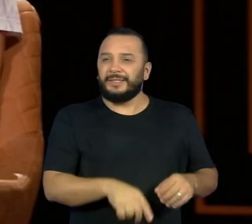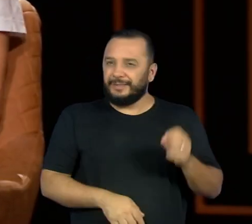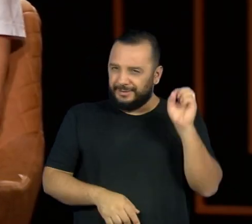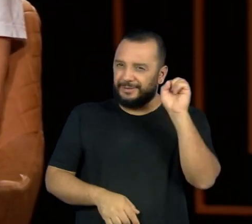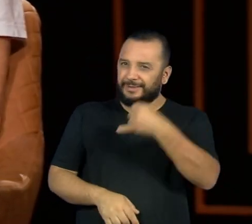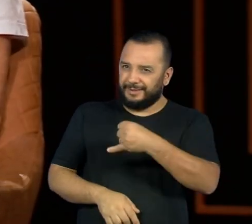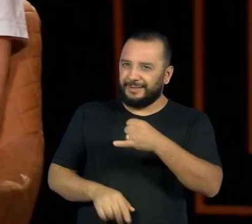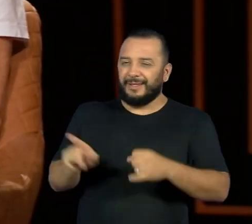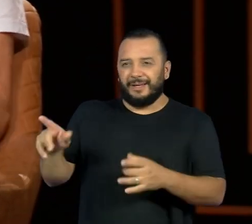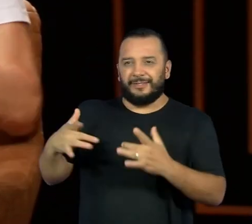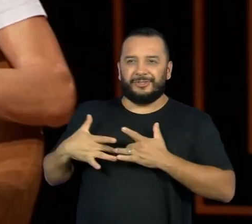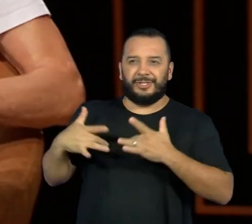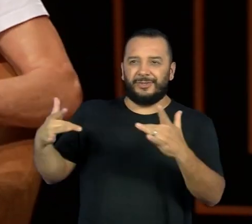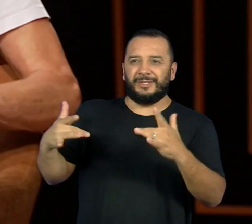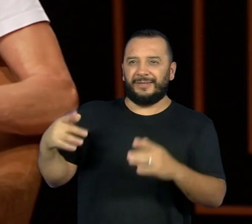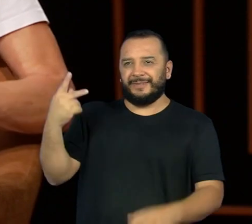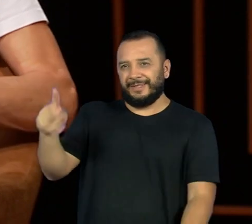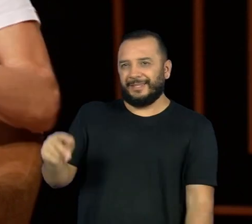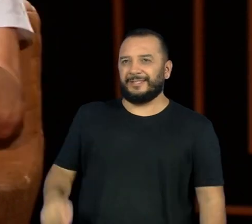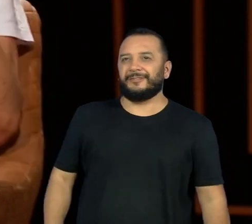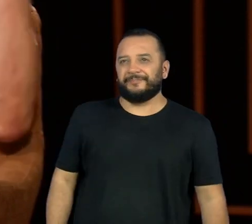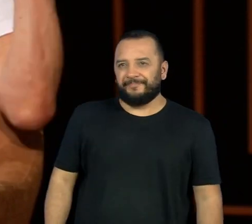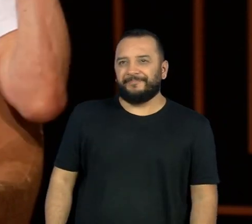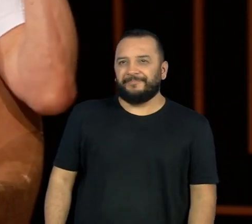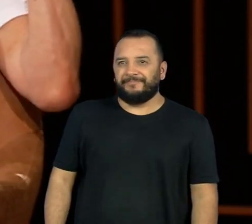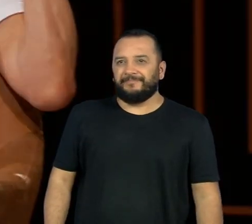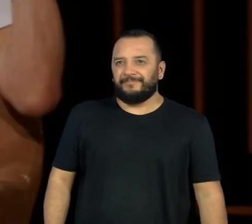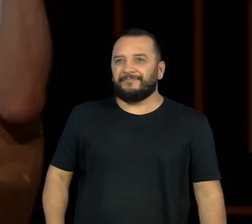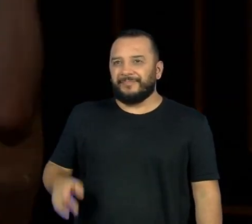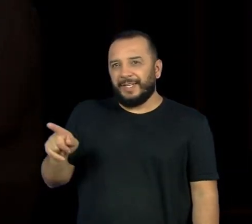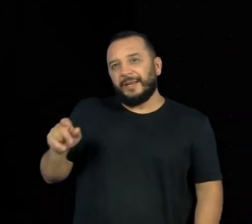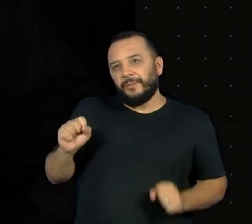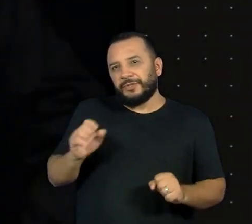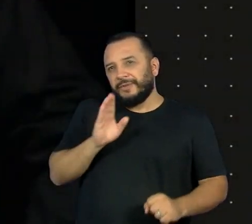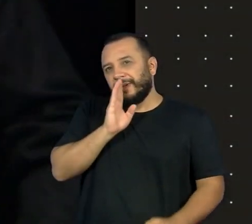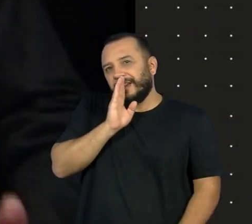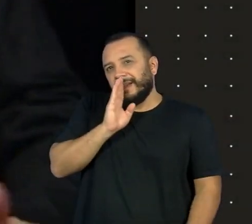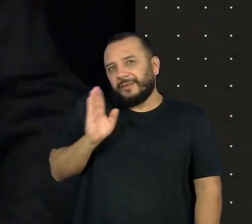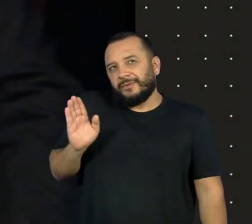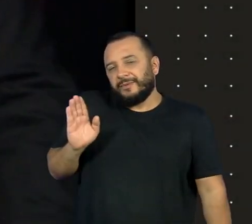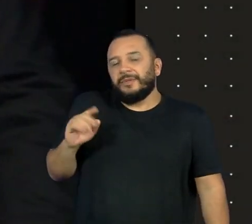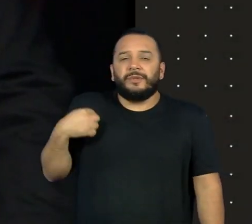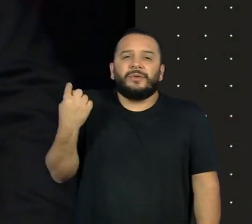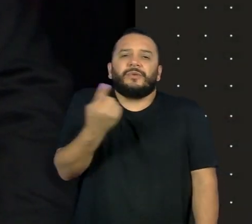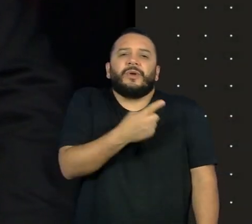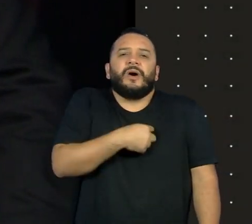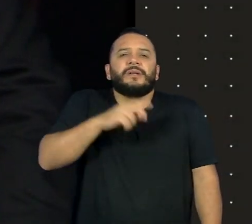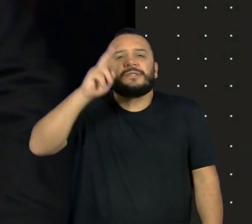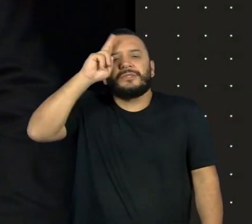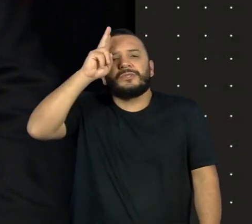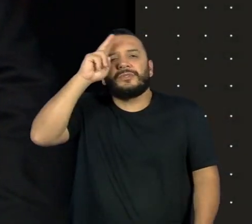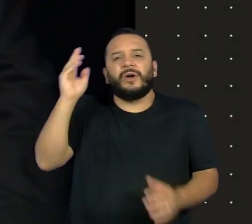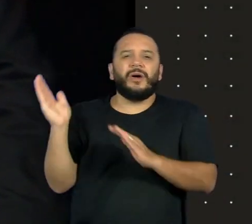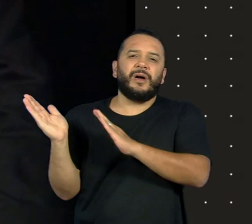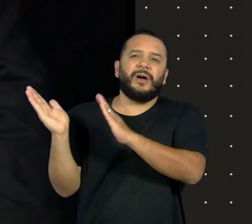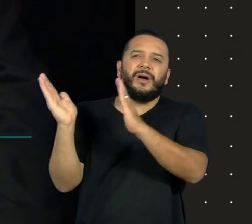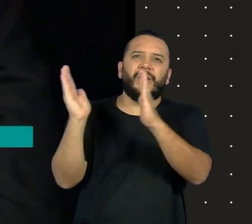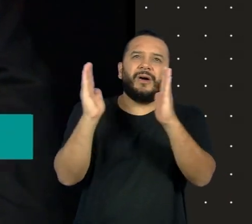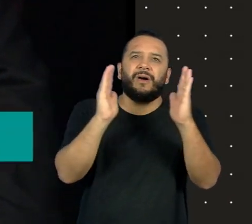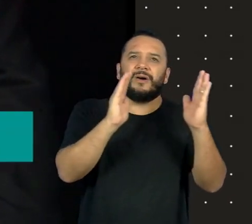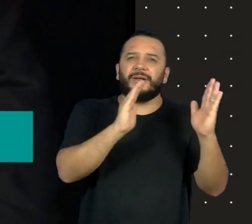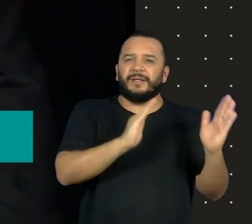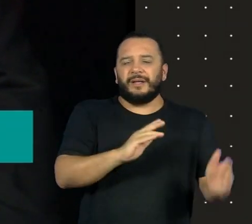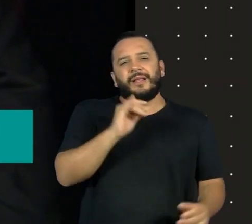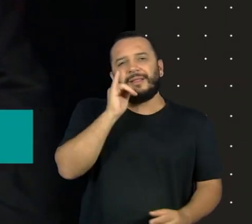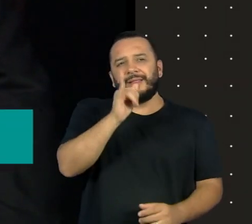uma generosidade da parte dele, realmente. Entendeu? Ele podia ficar quieto, né? Nossos clássicos, por exemplo, eles eliminaram tudo